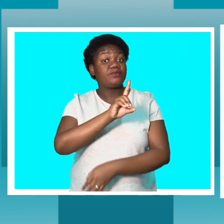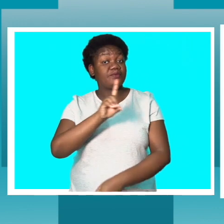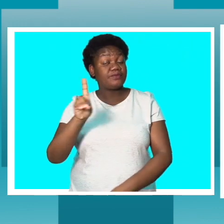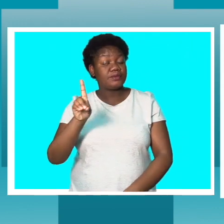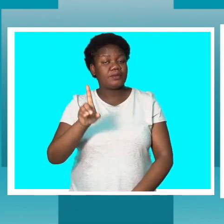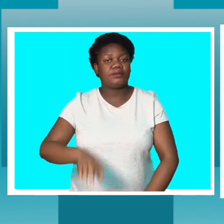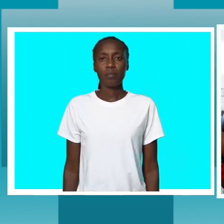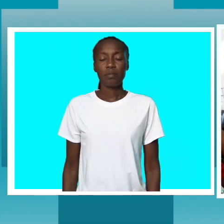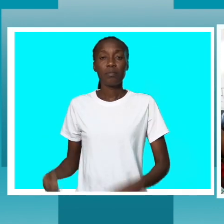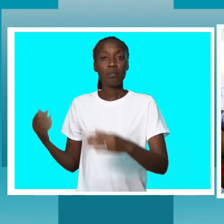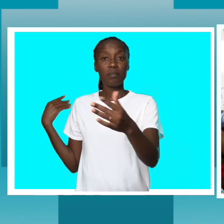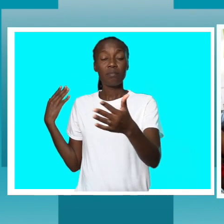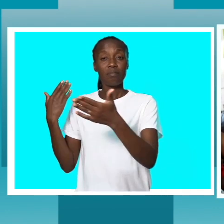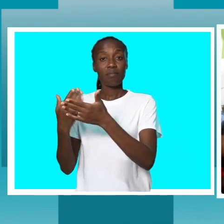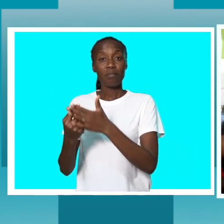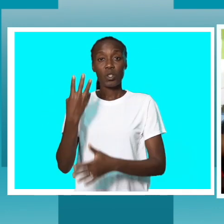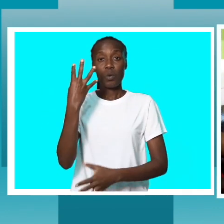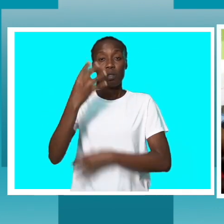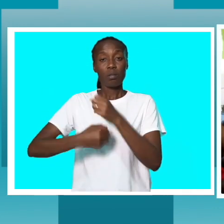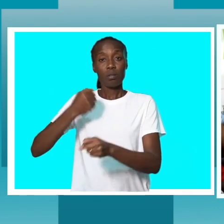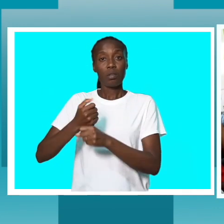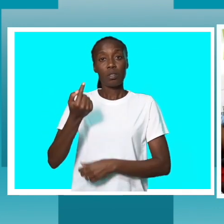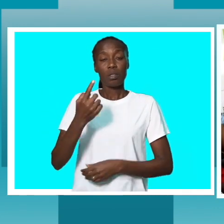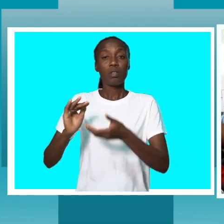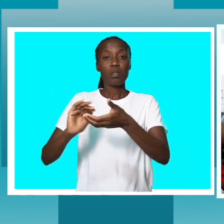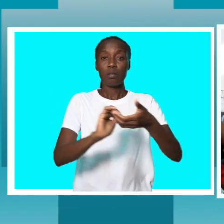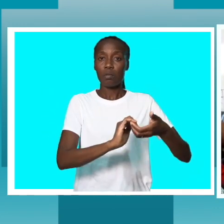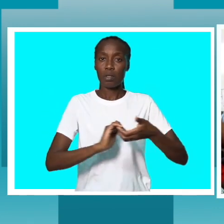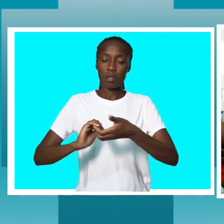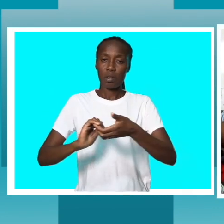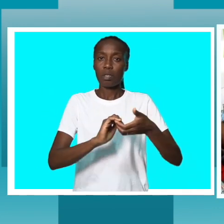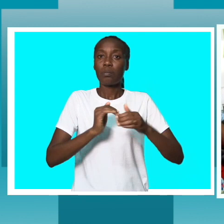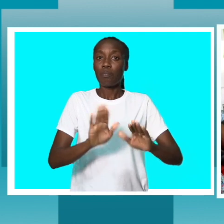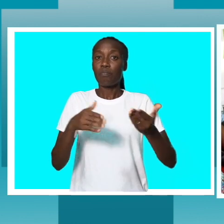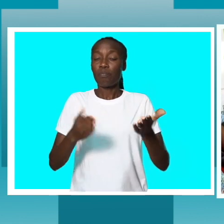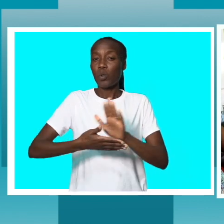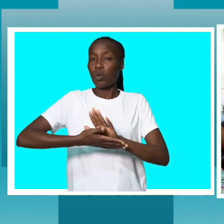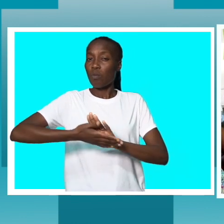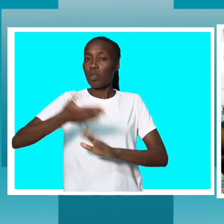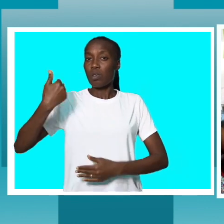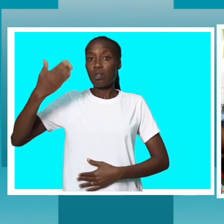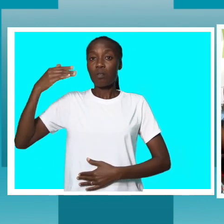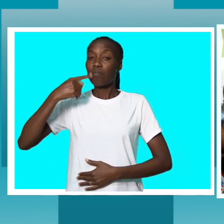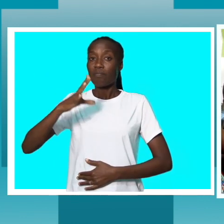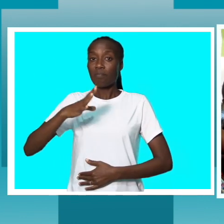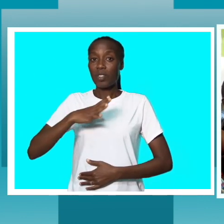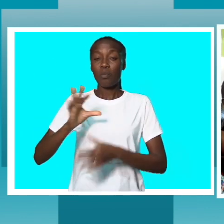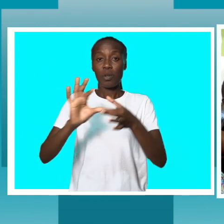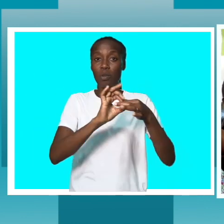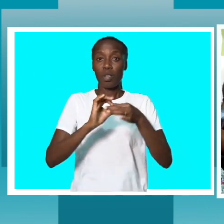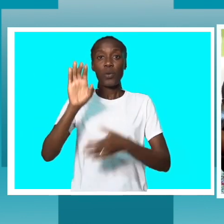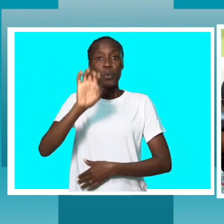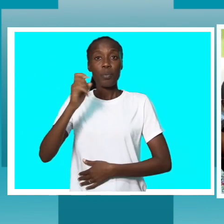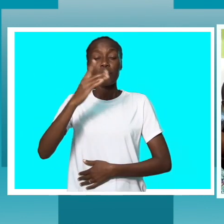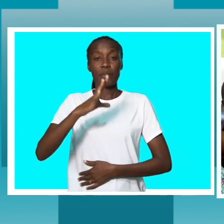com deficiência. Portanto, estes 4 anos e meio de parceria, bem, é uma parceria que foi iniciada já anteriormente, porque a União Europeia já tinha